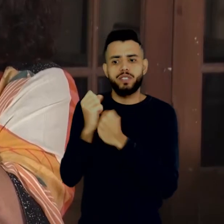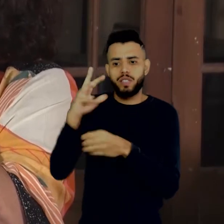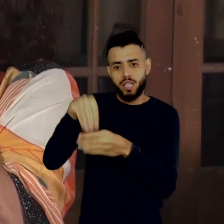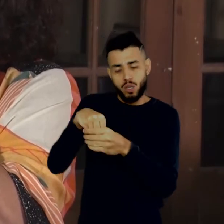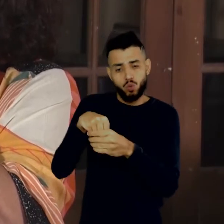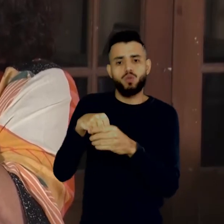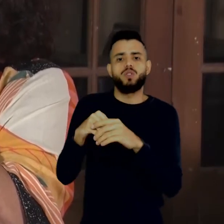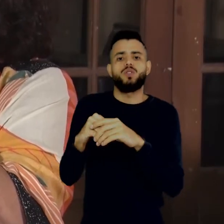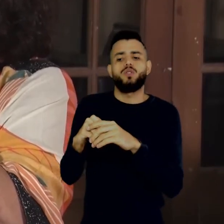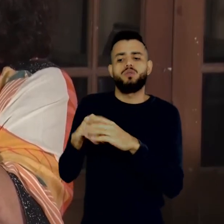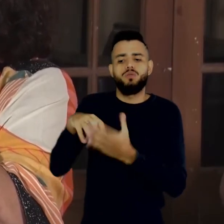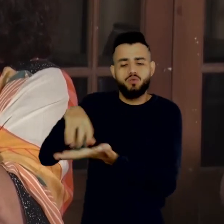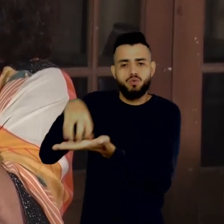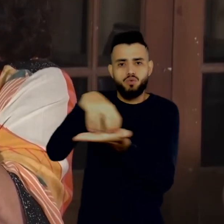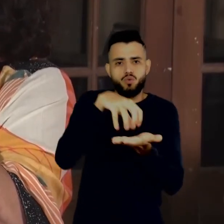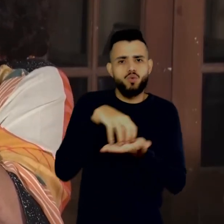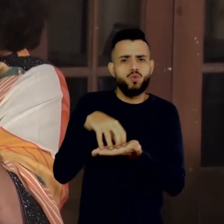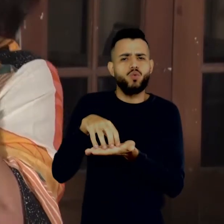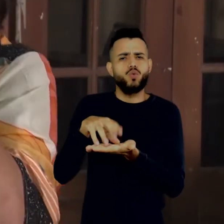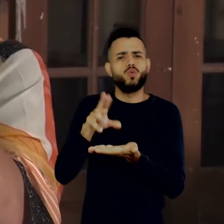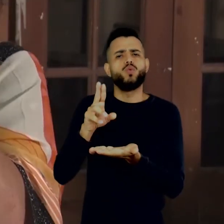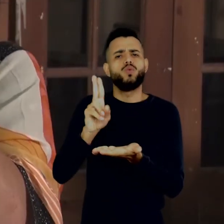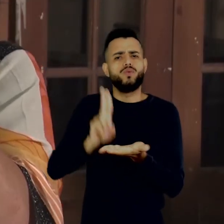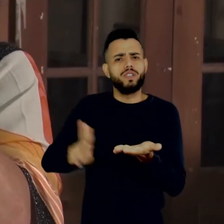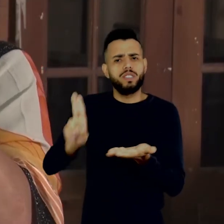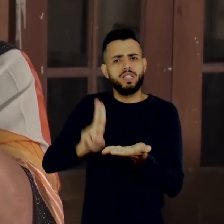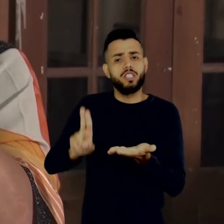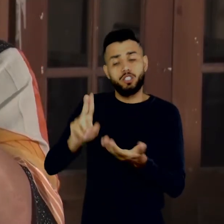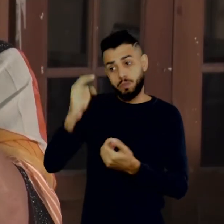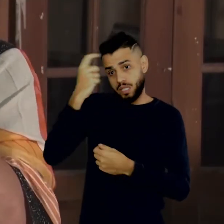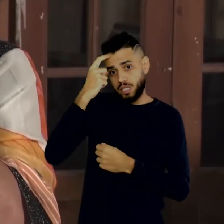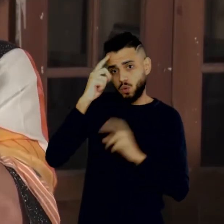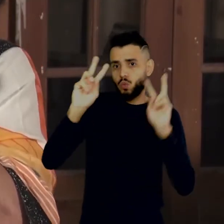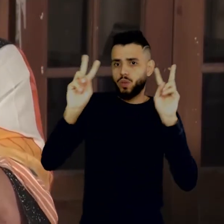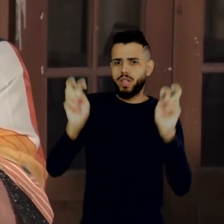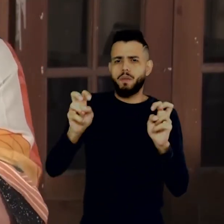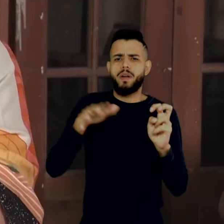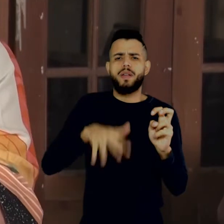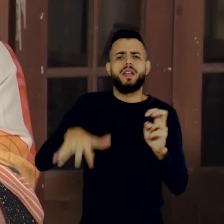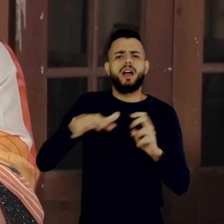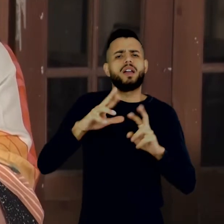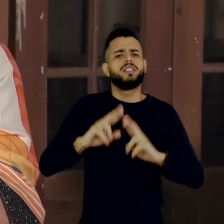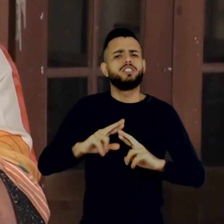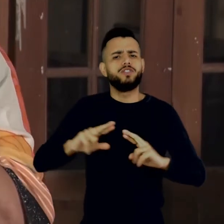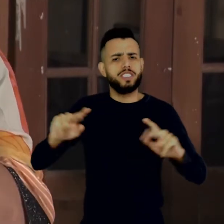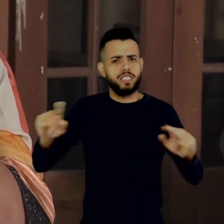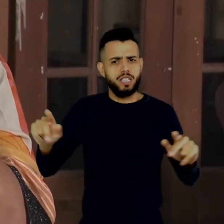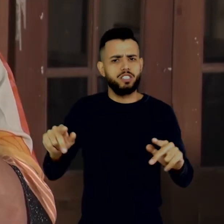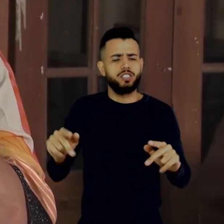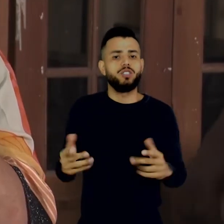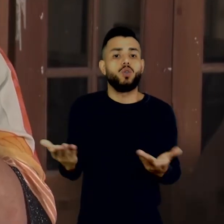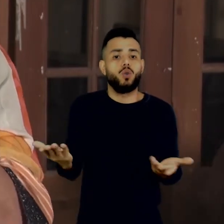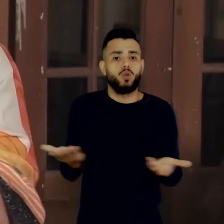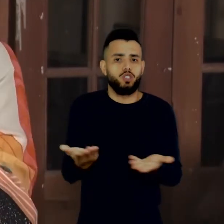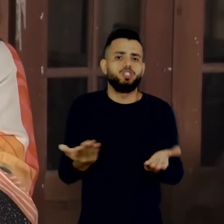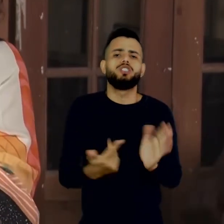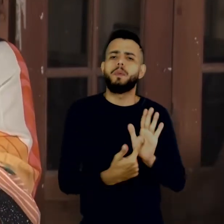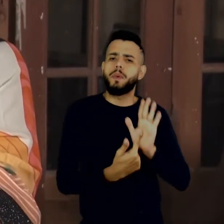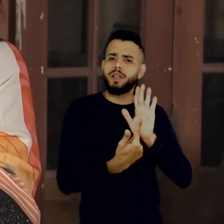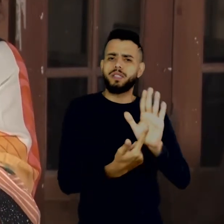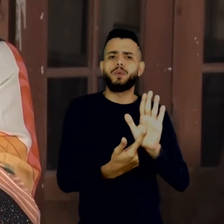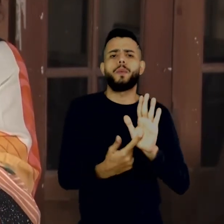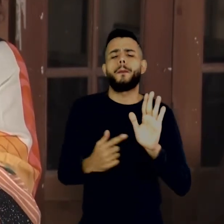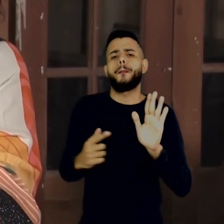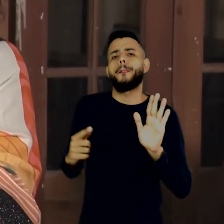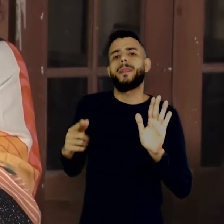universidades, tratadas, muitas vezes, como mais uma temática no campo da diversidade. Isso que apareceu hoje também na apresentação